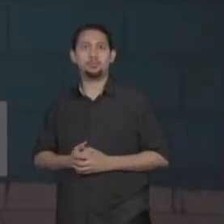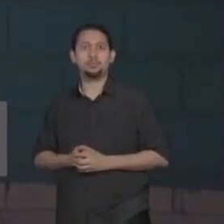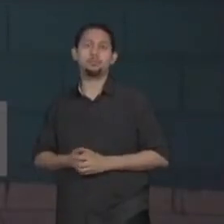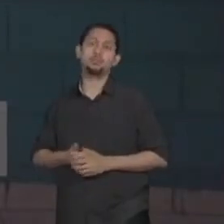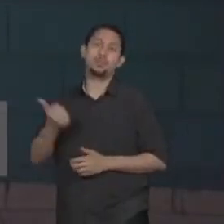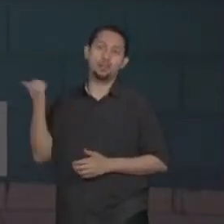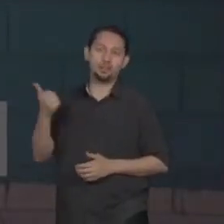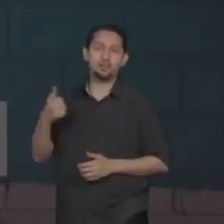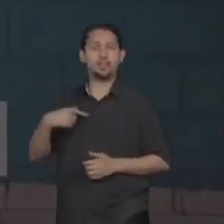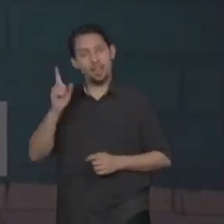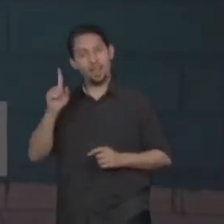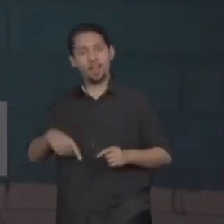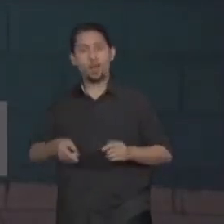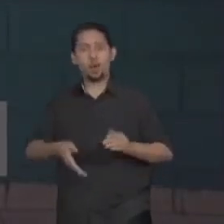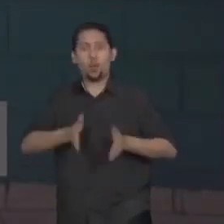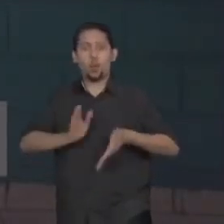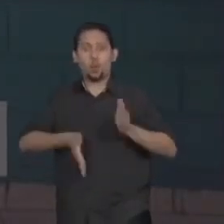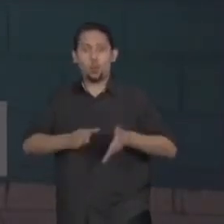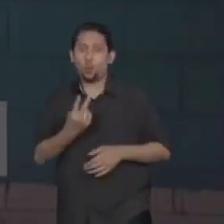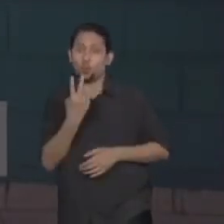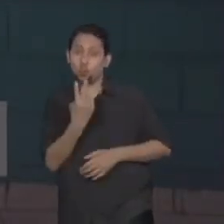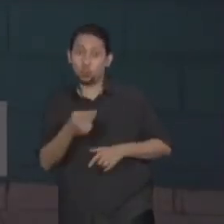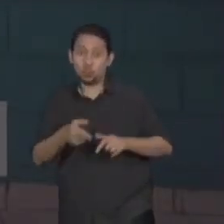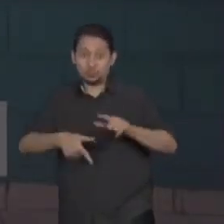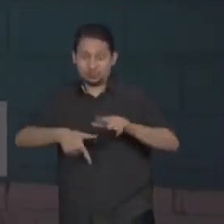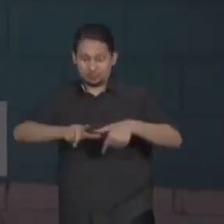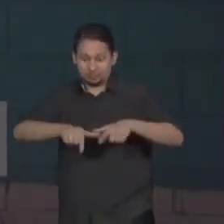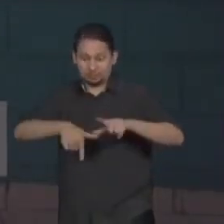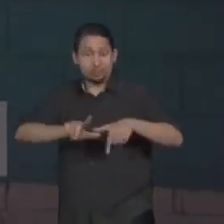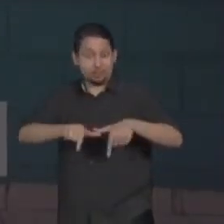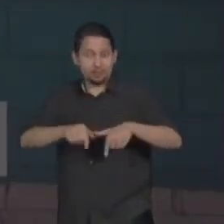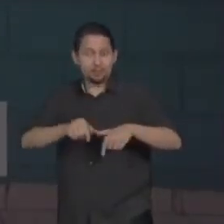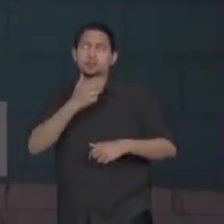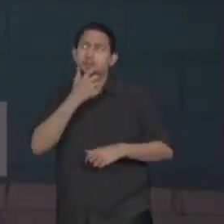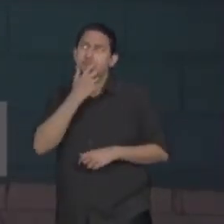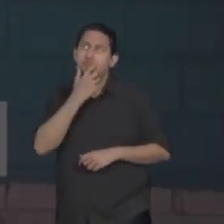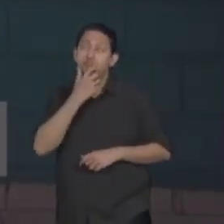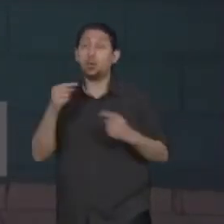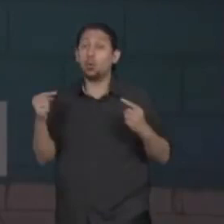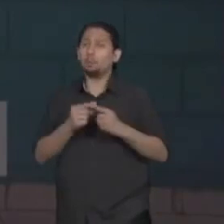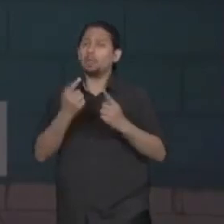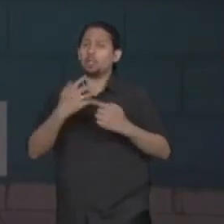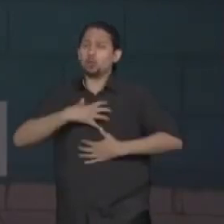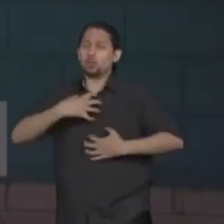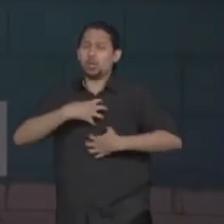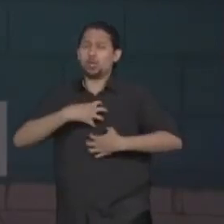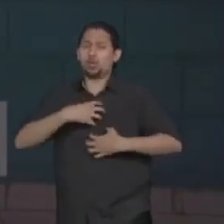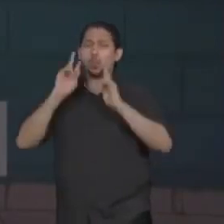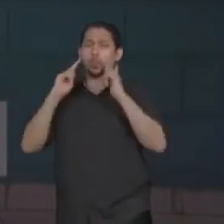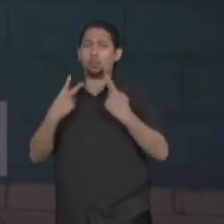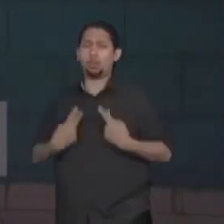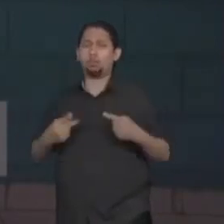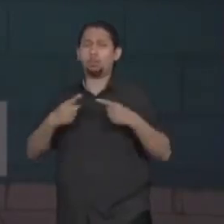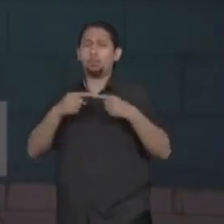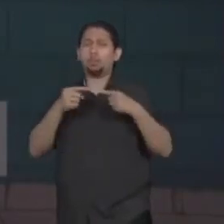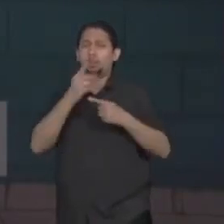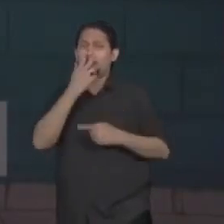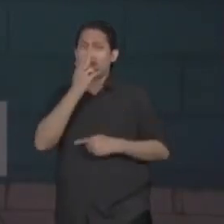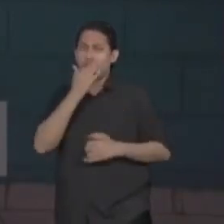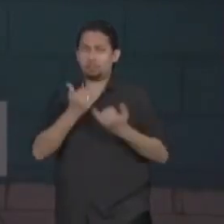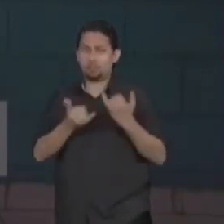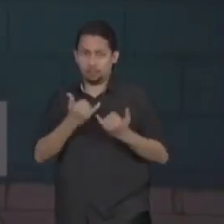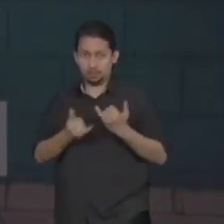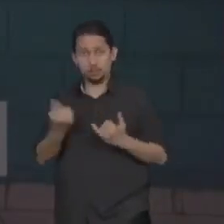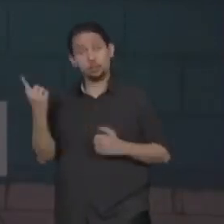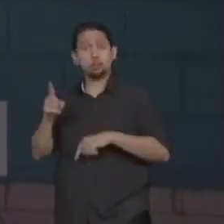Esse é o nosso robô bípede, robô humanoide bípede. Ele funciona com